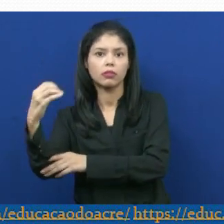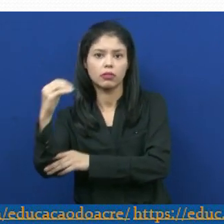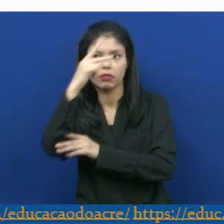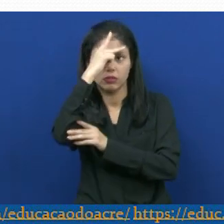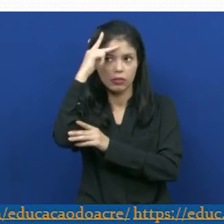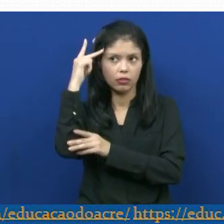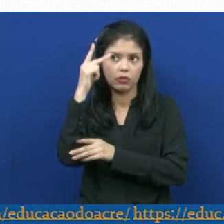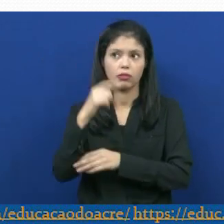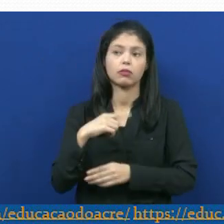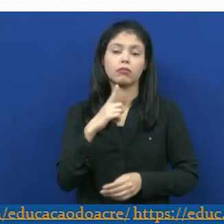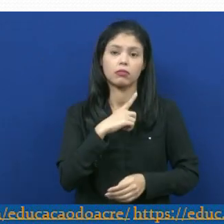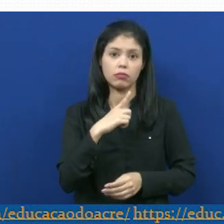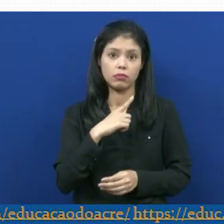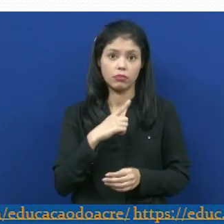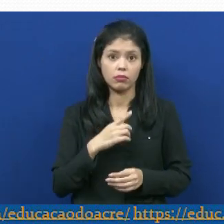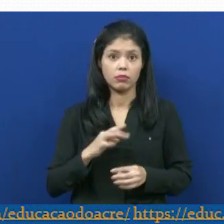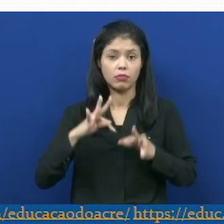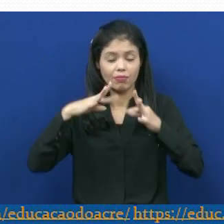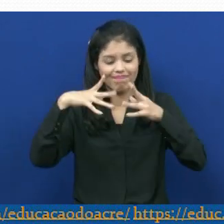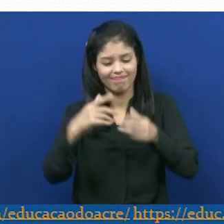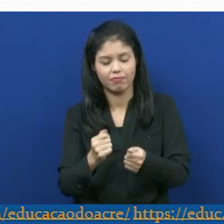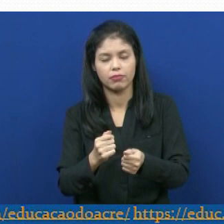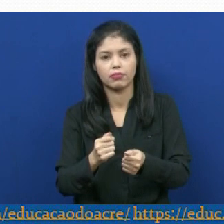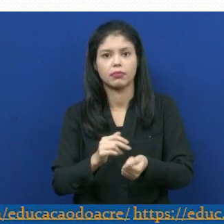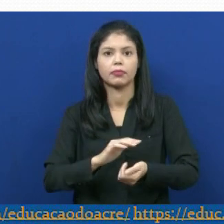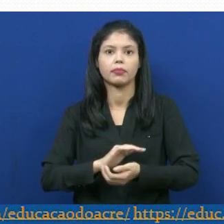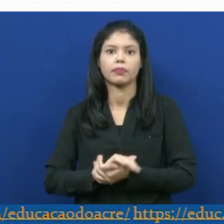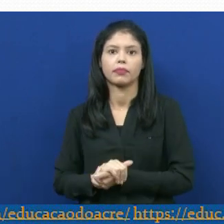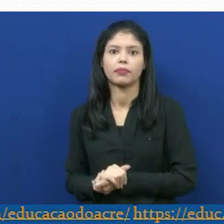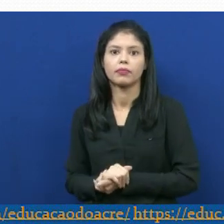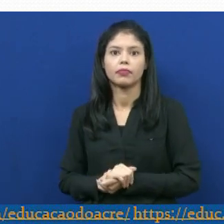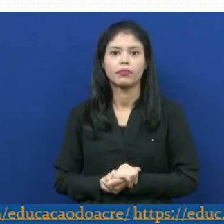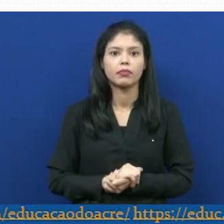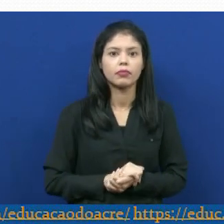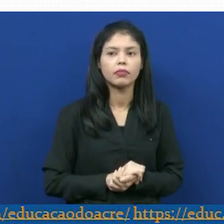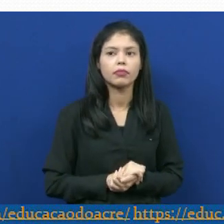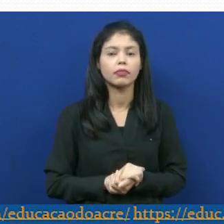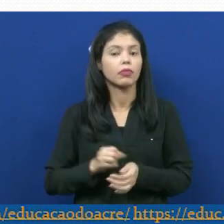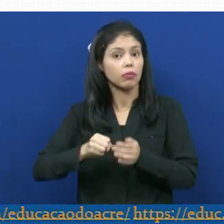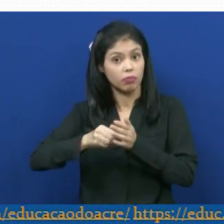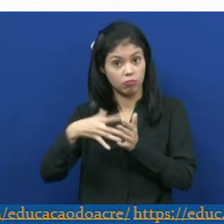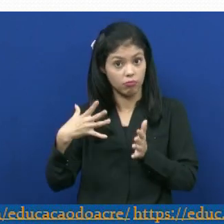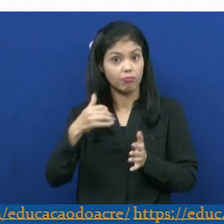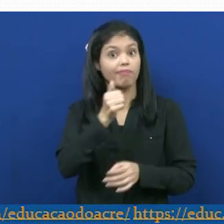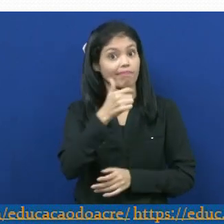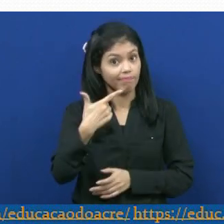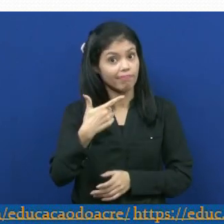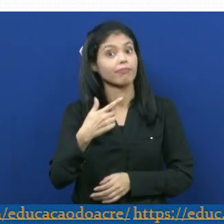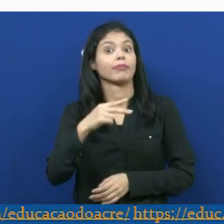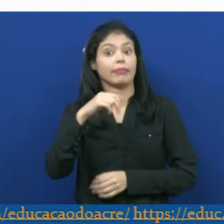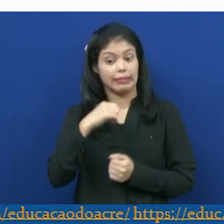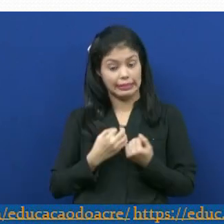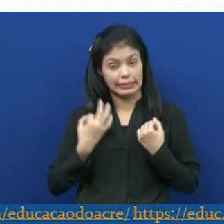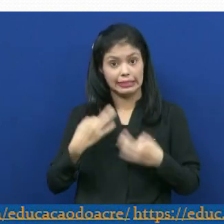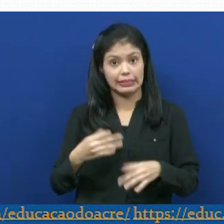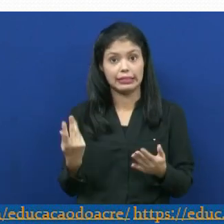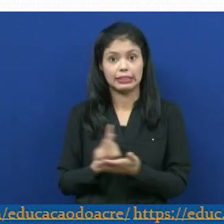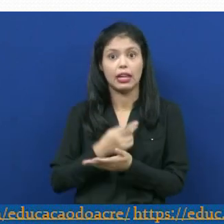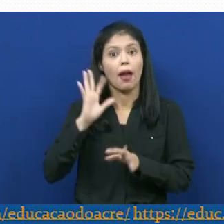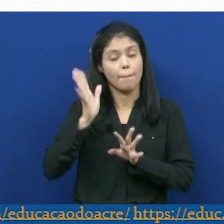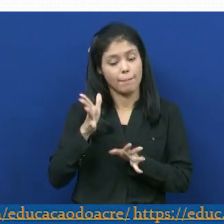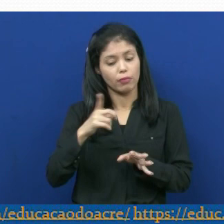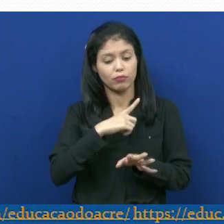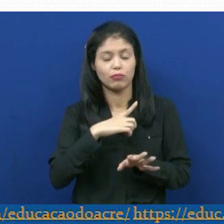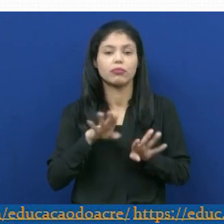265.720 pessoas contaminadas no total. Muita gente para 12 dias, né? Então, faça a